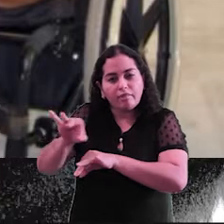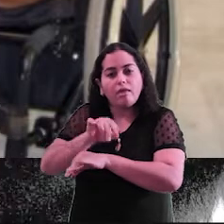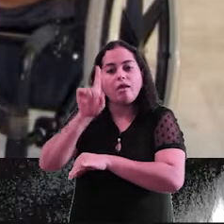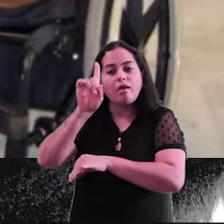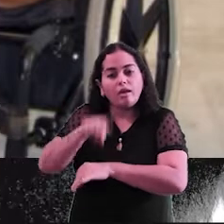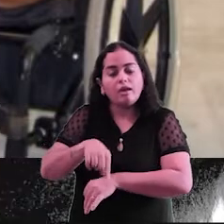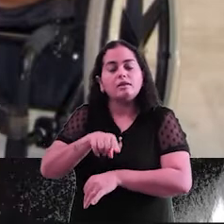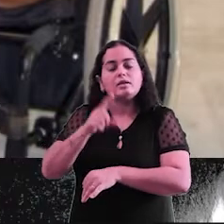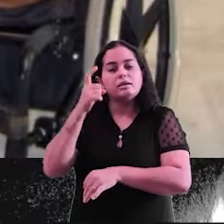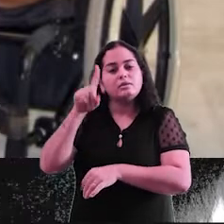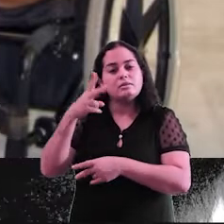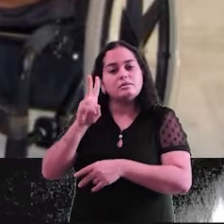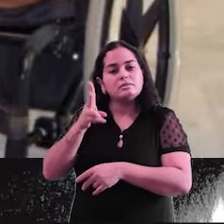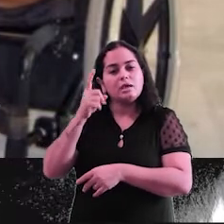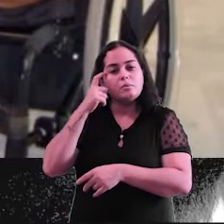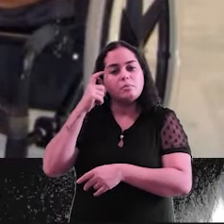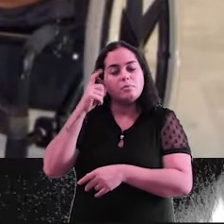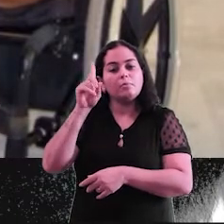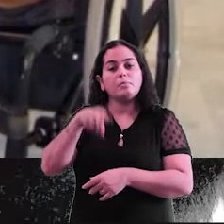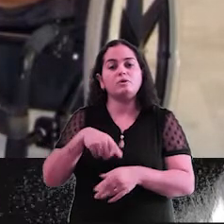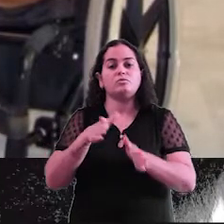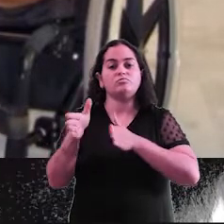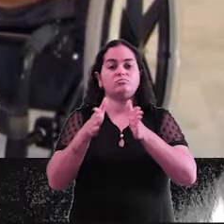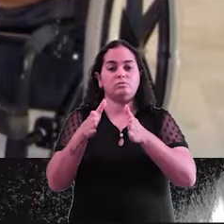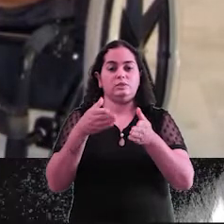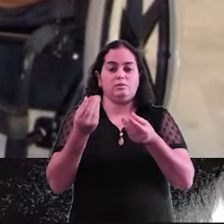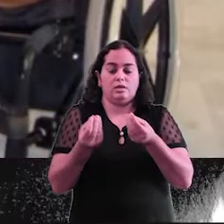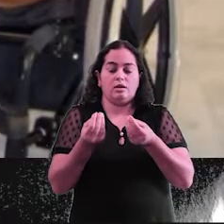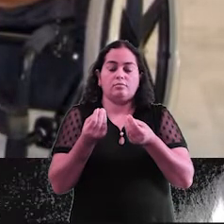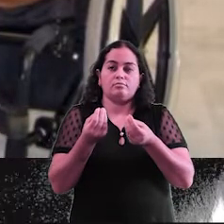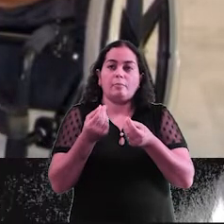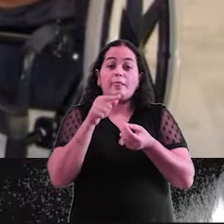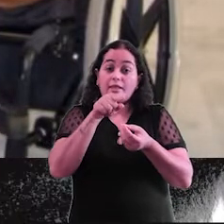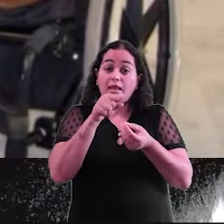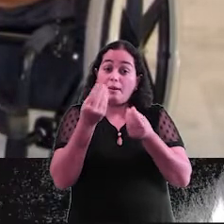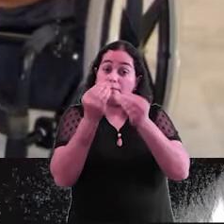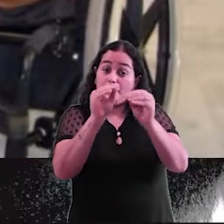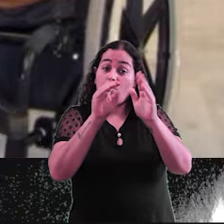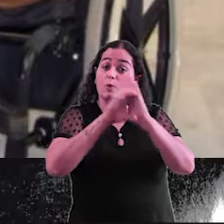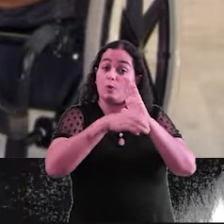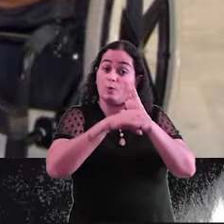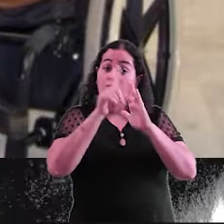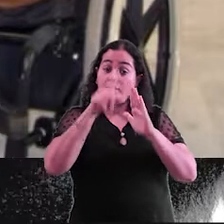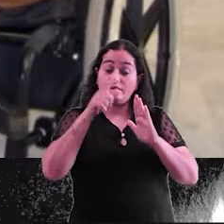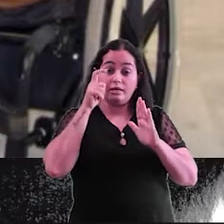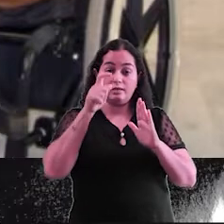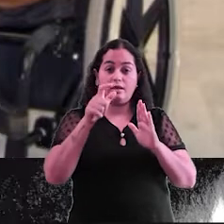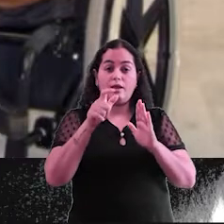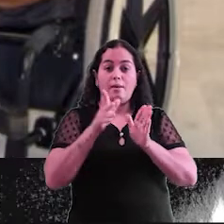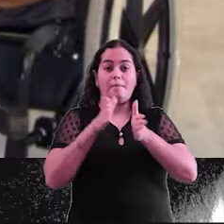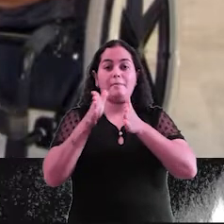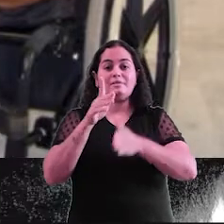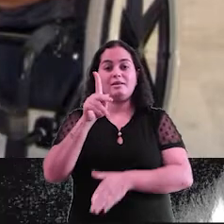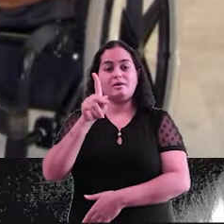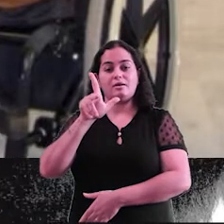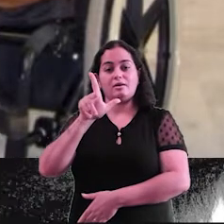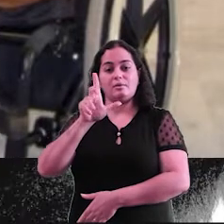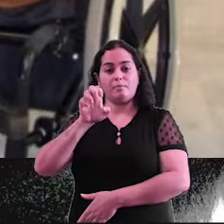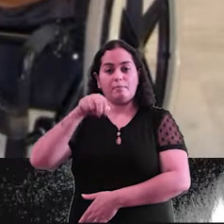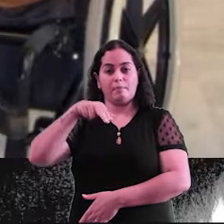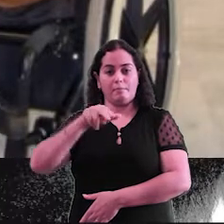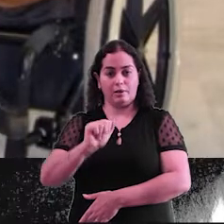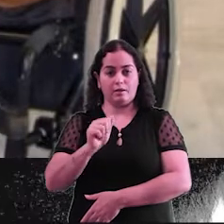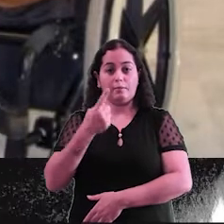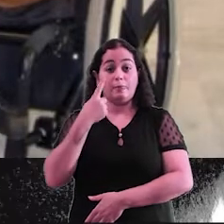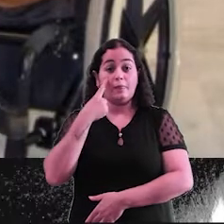bem interessante, que é a acessibilidade plena, que significa considerar mais do que apenas a acessibilidade em sua vertente física e